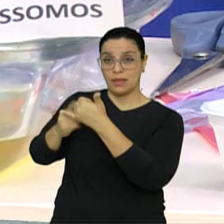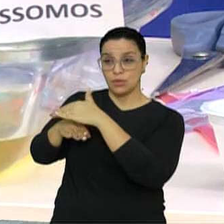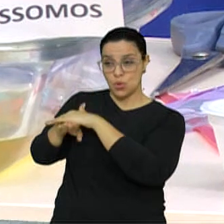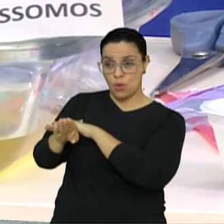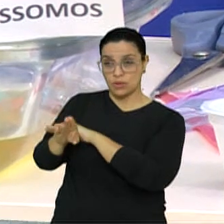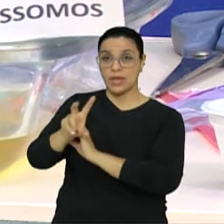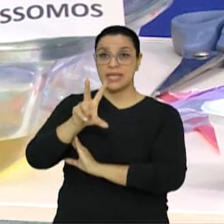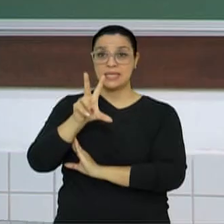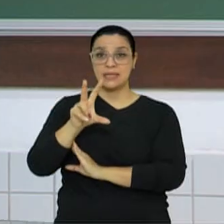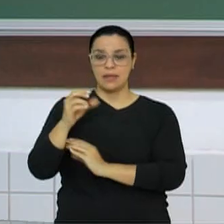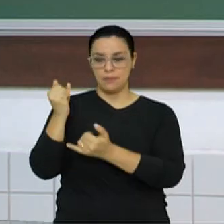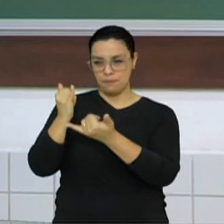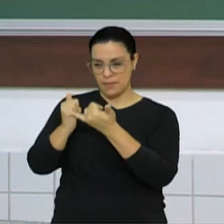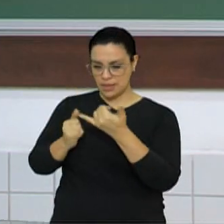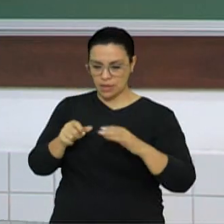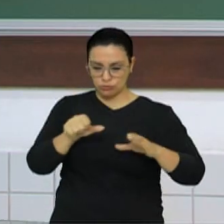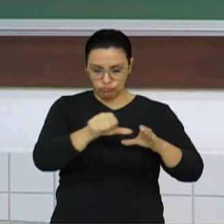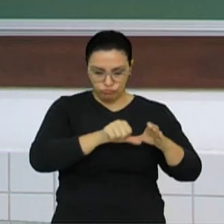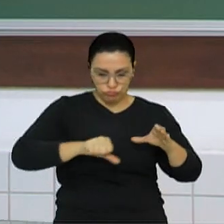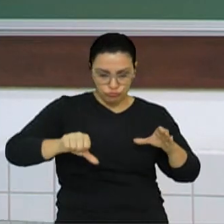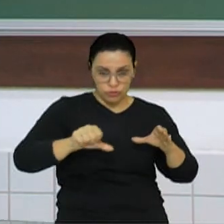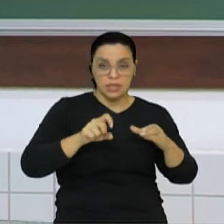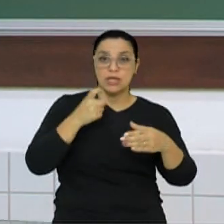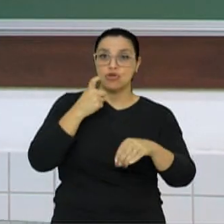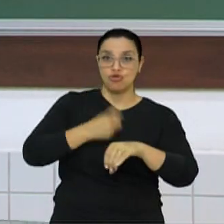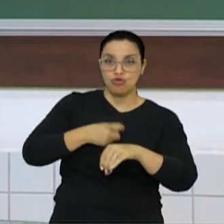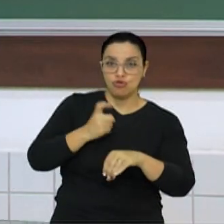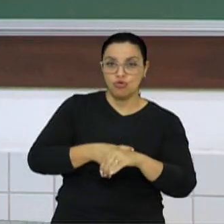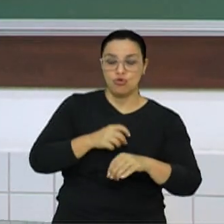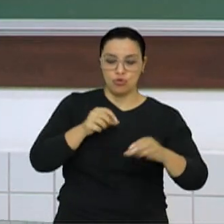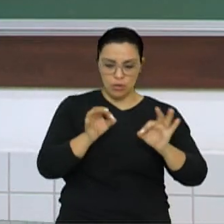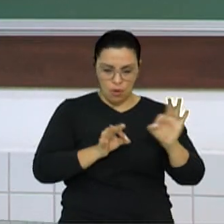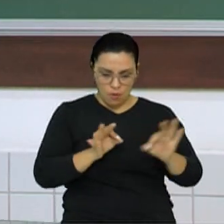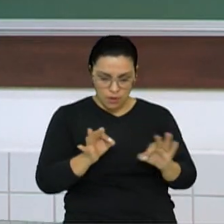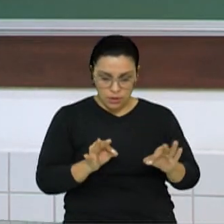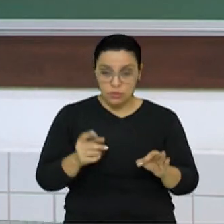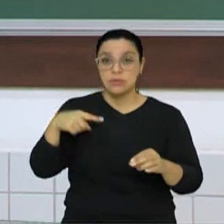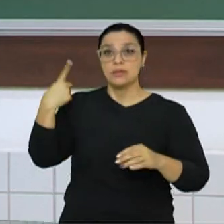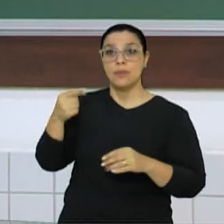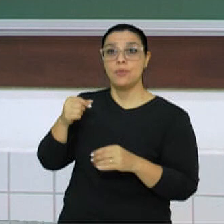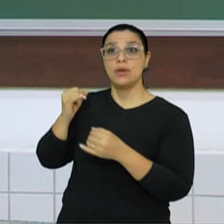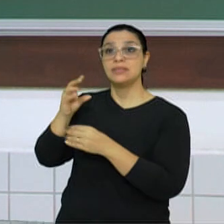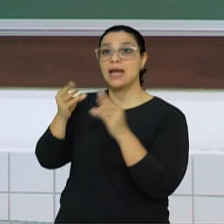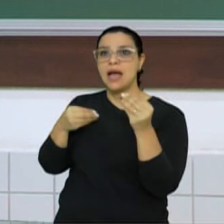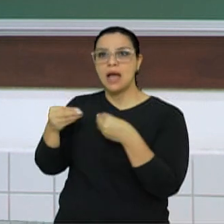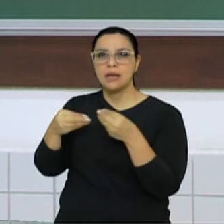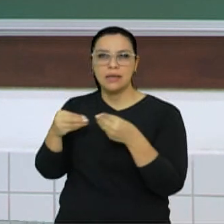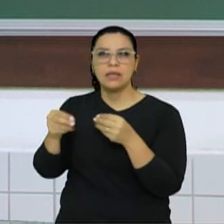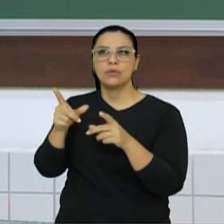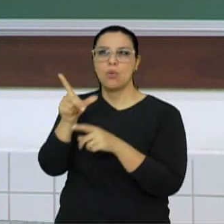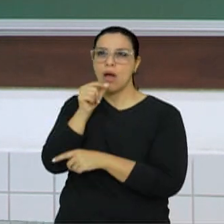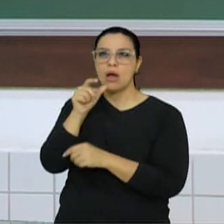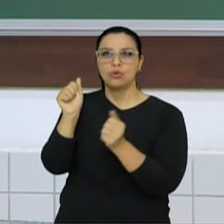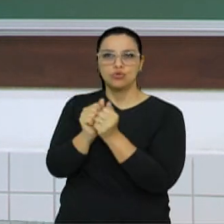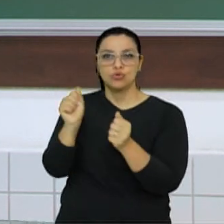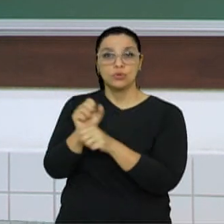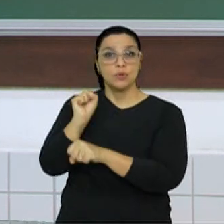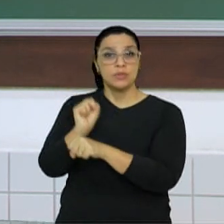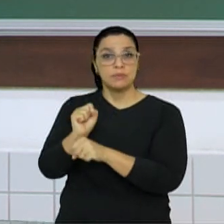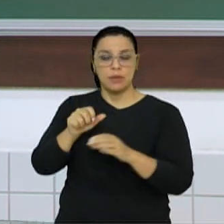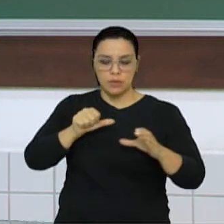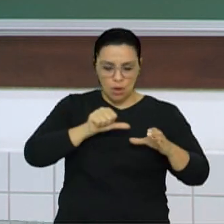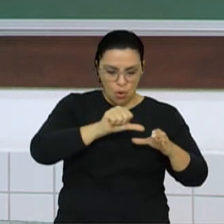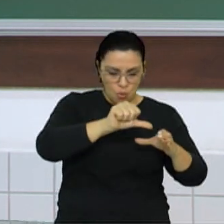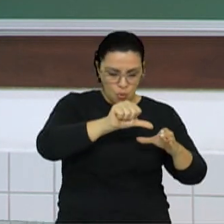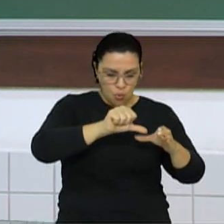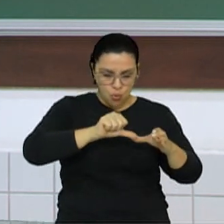em vez de eu jogar todo aquele conteúdo, né, líquido aqui dentro, eu vou deixar um pouquinho para jogar depois. Por quê? Porque eu tenho que cobrir